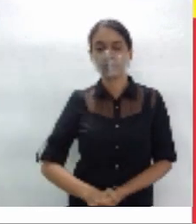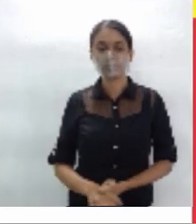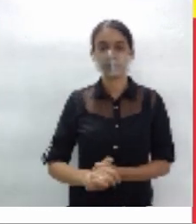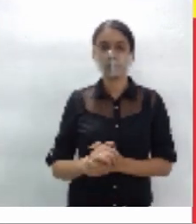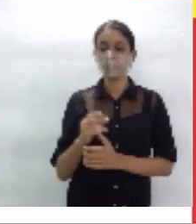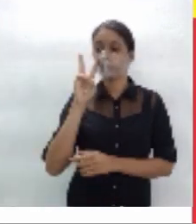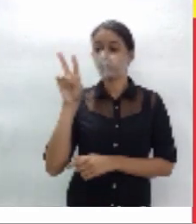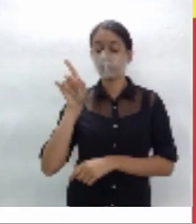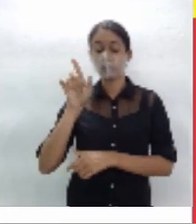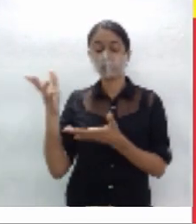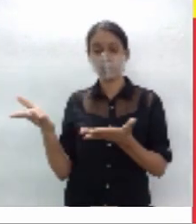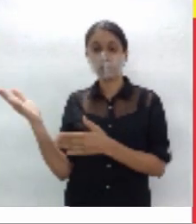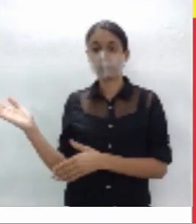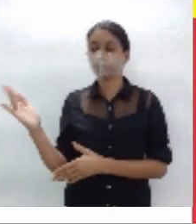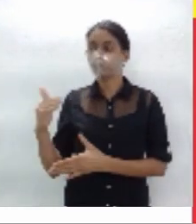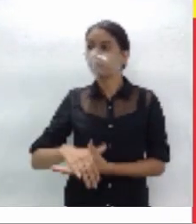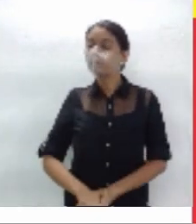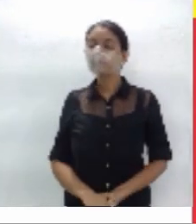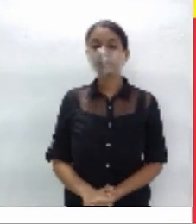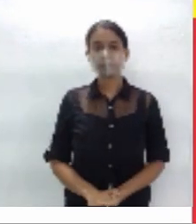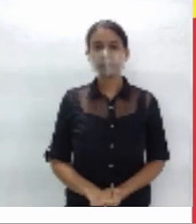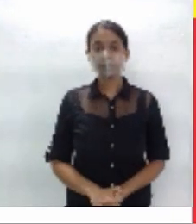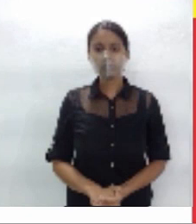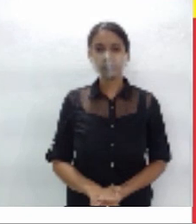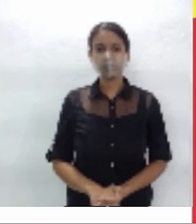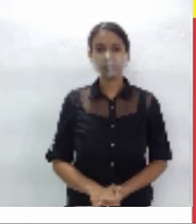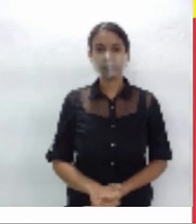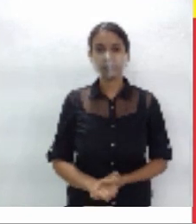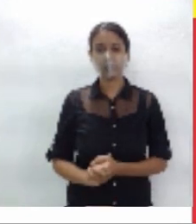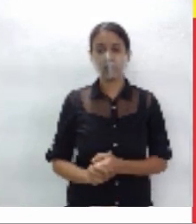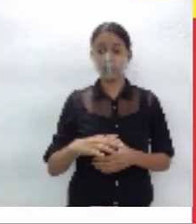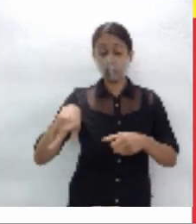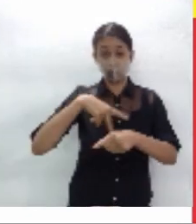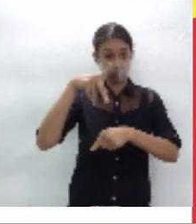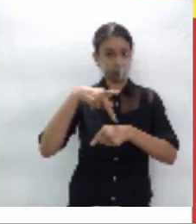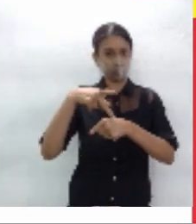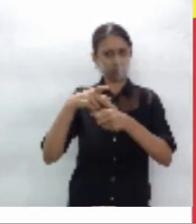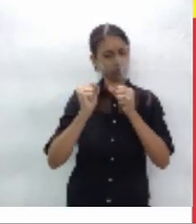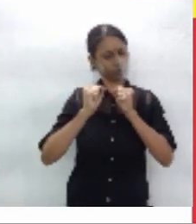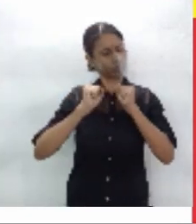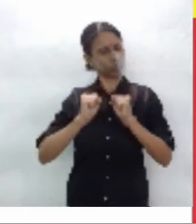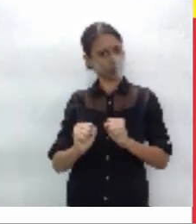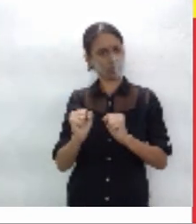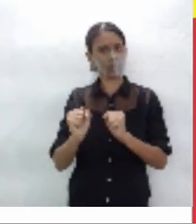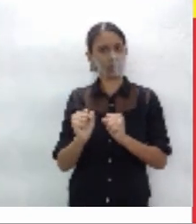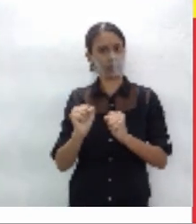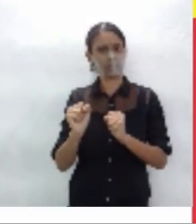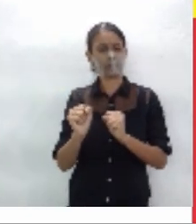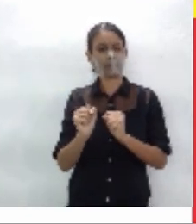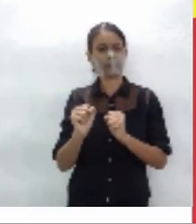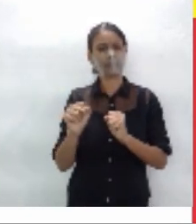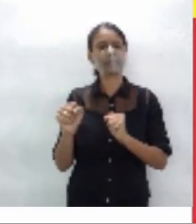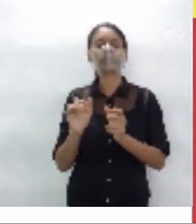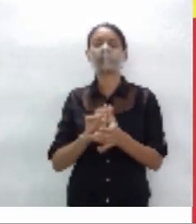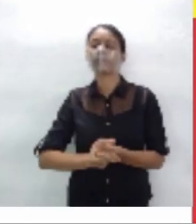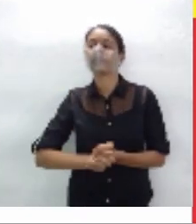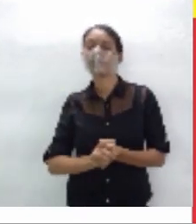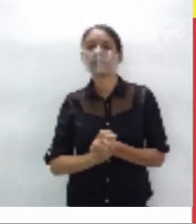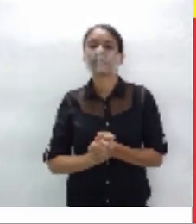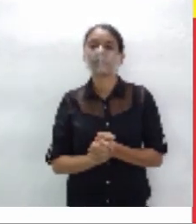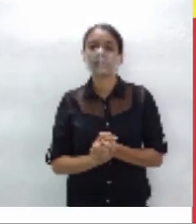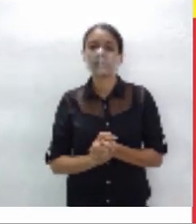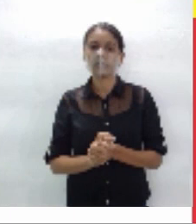imagem. E aí a gente vai ver. As grandes potências europeias travaram,